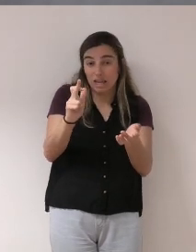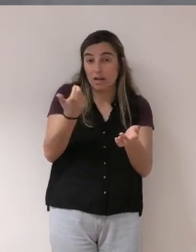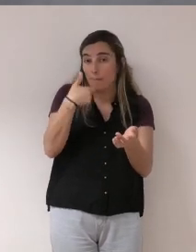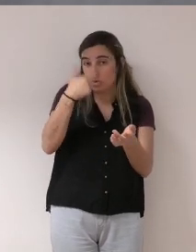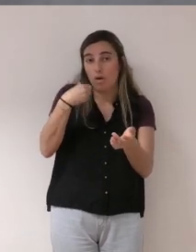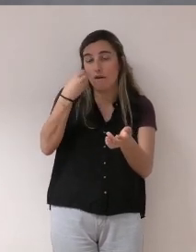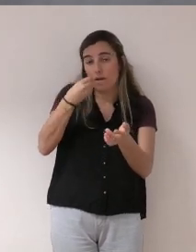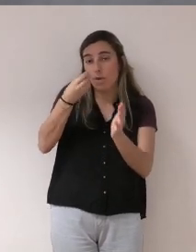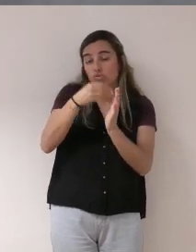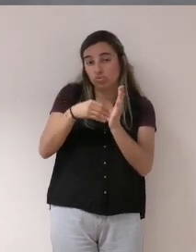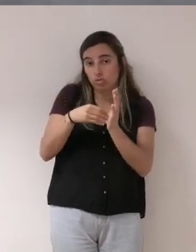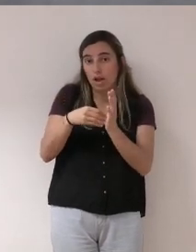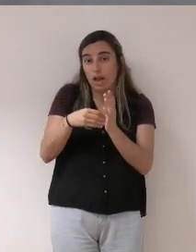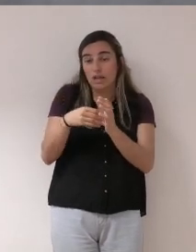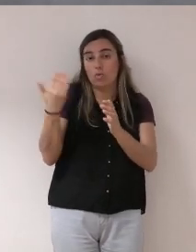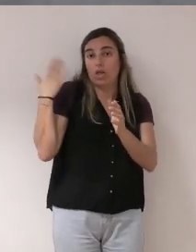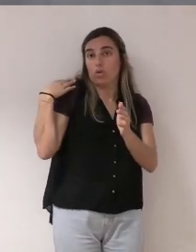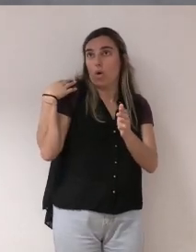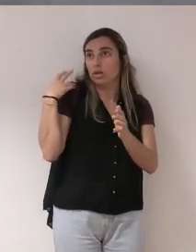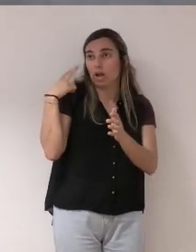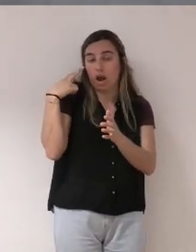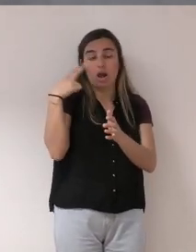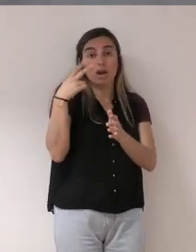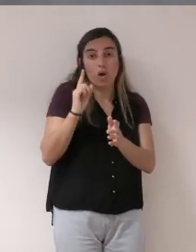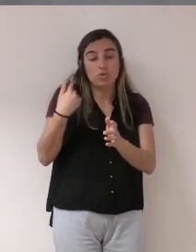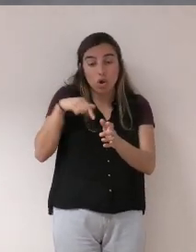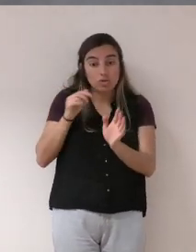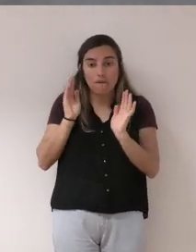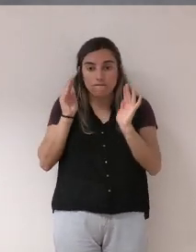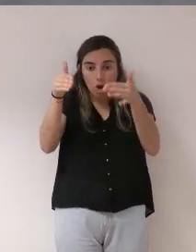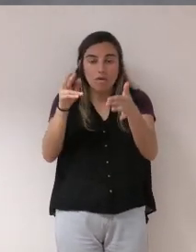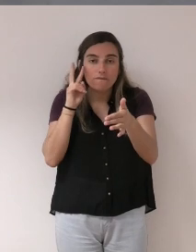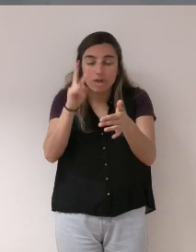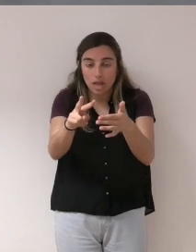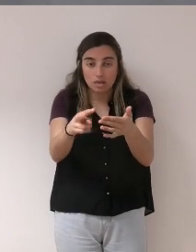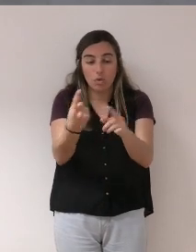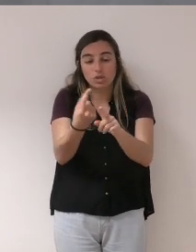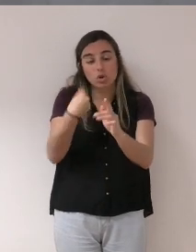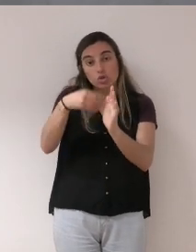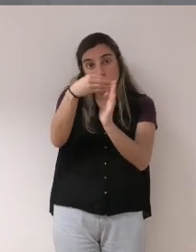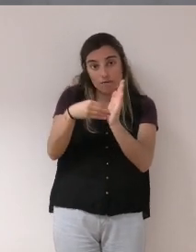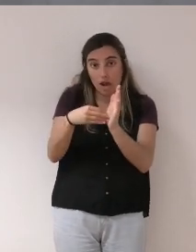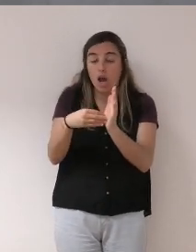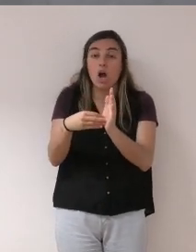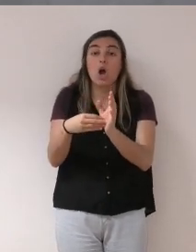de costas para o futuro. Bom, nós avançamos sempre de costas para aquilo que vamos escrever. Desse ponto de vista, não há